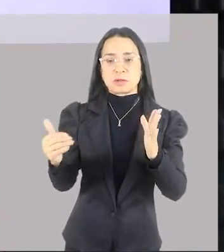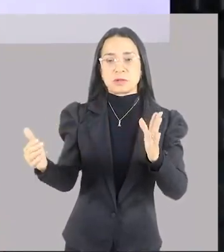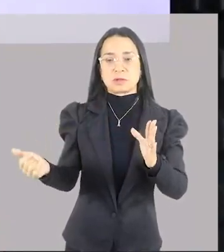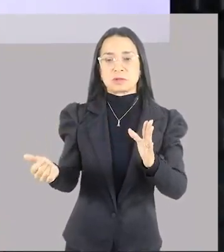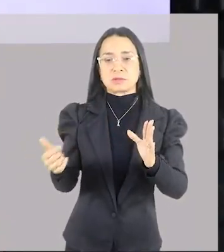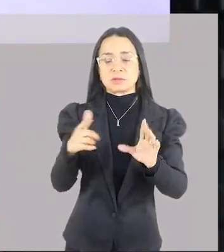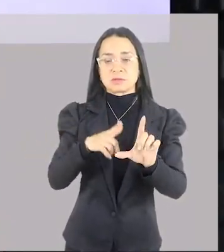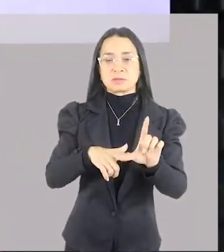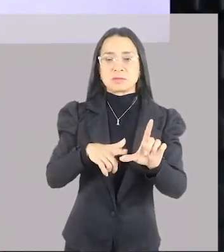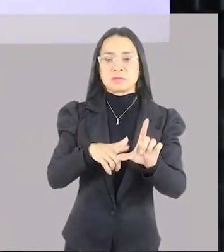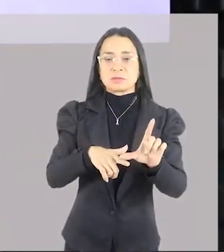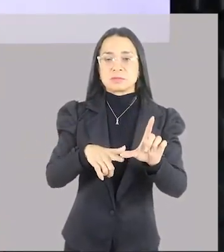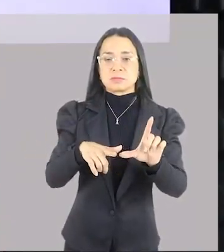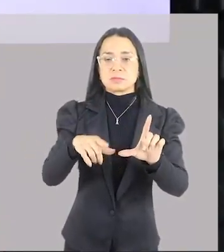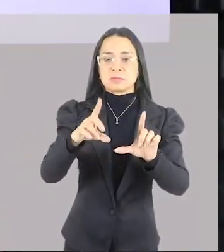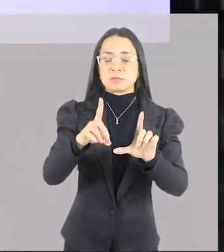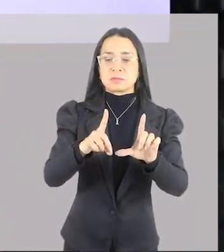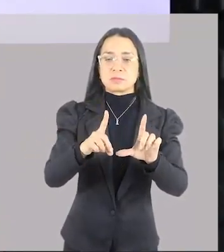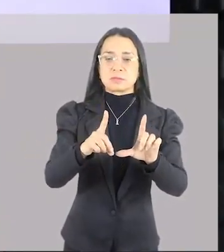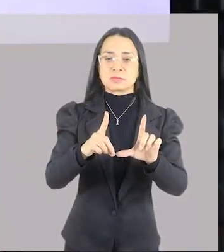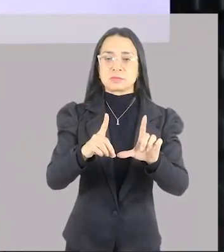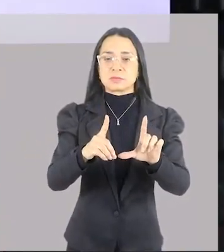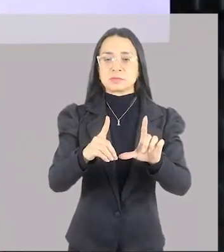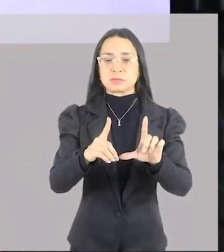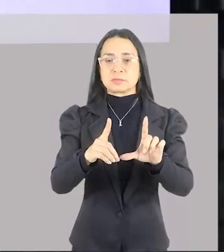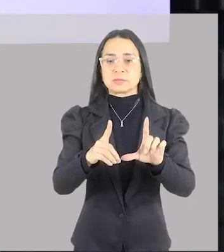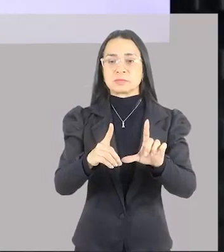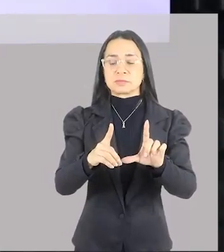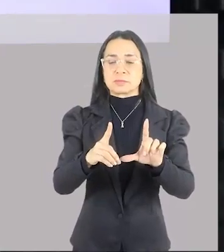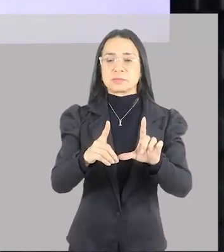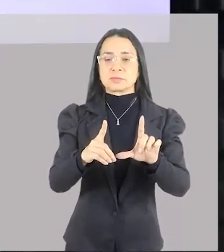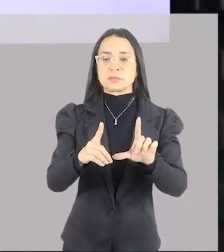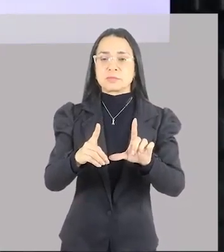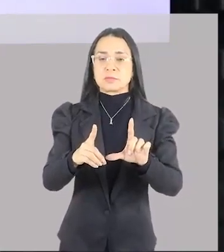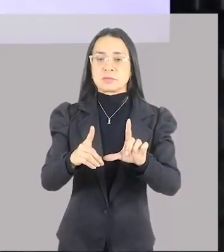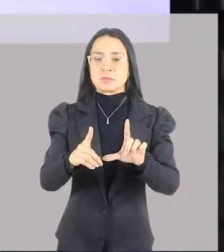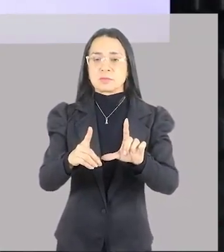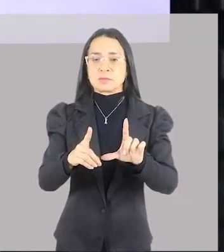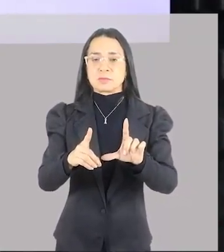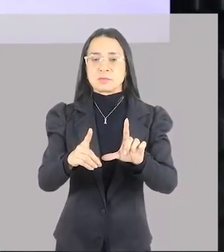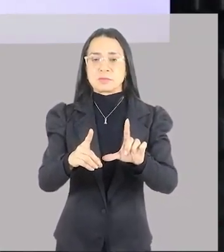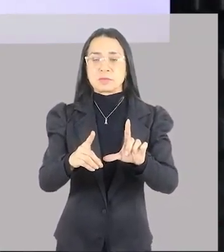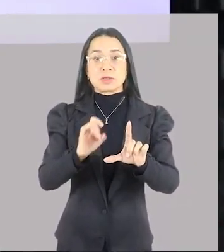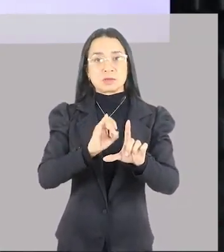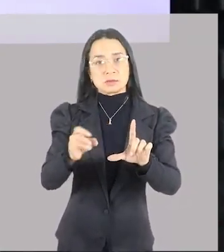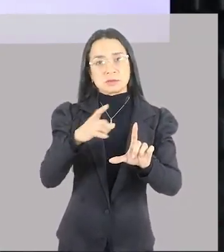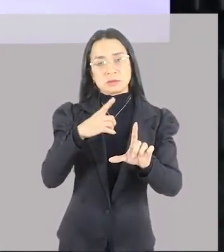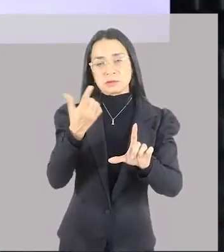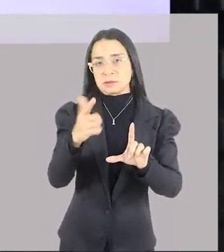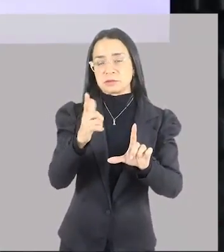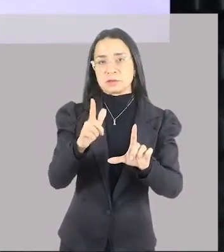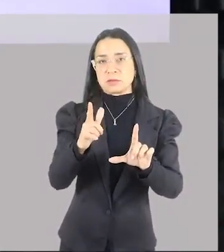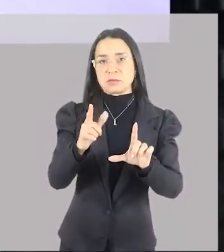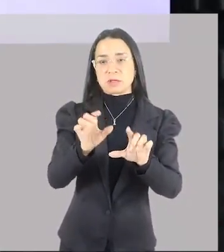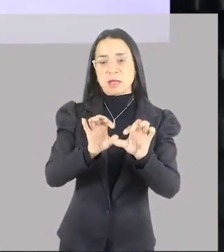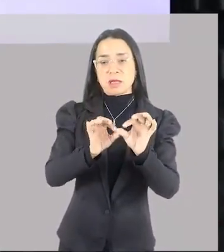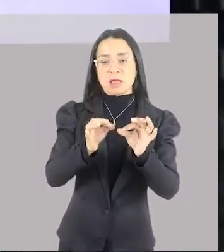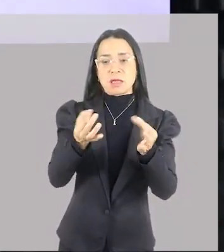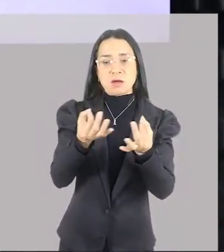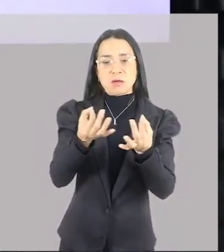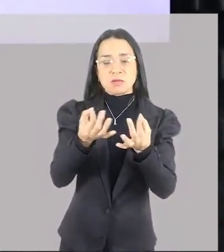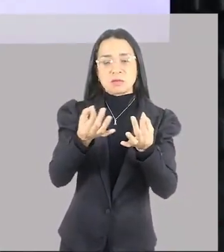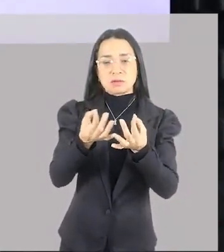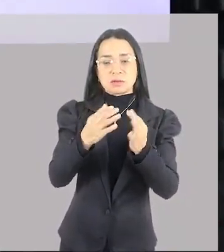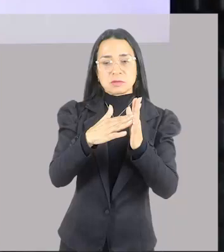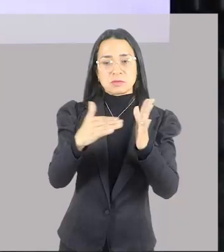vamos eliminar a letra C. E a letra D, a valorização. Se eu estou falando que não tem harmonização estética, então é porque não tem a